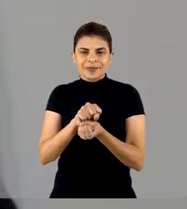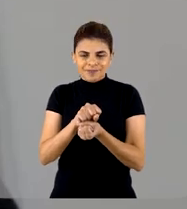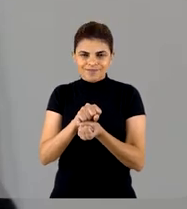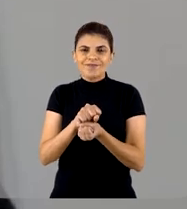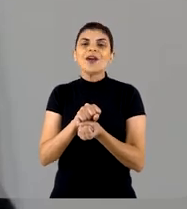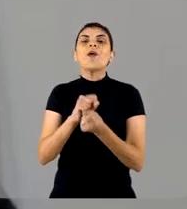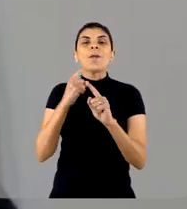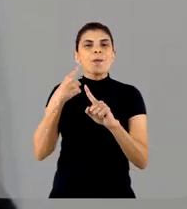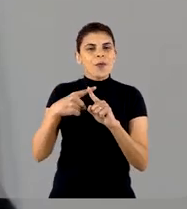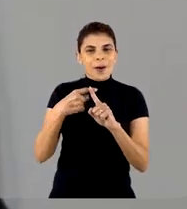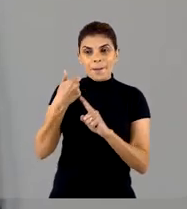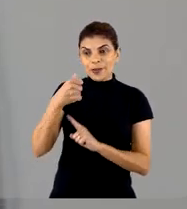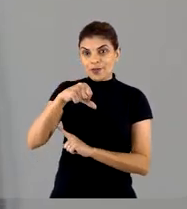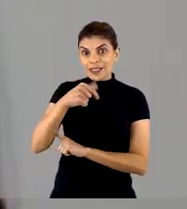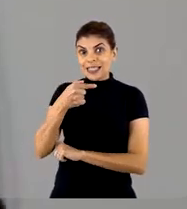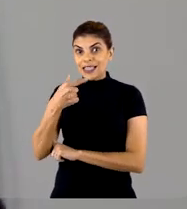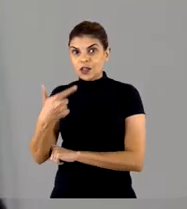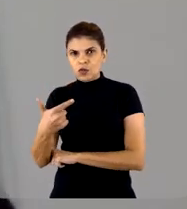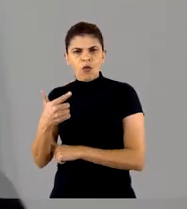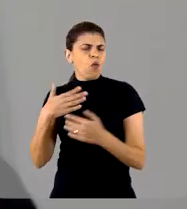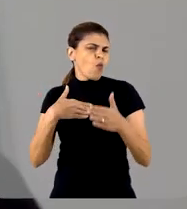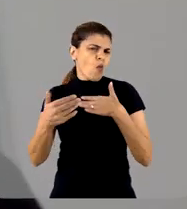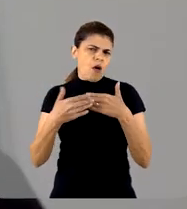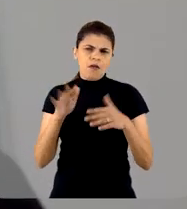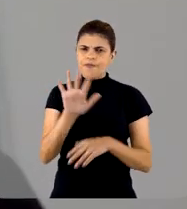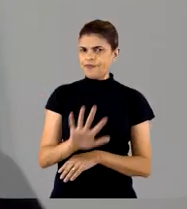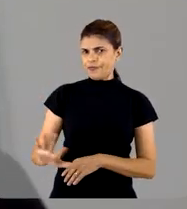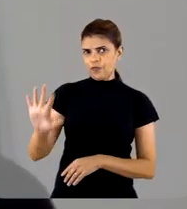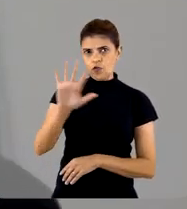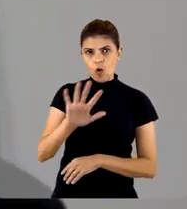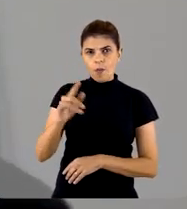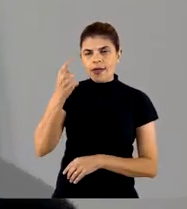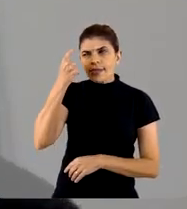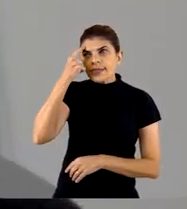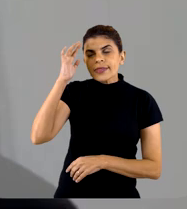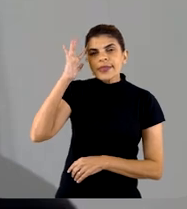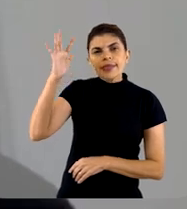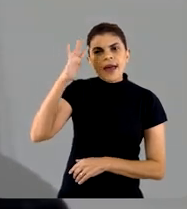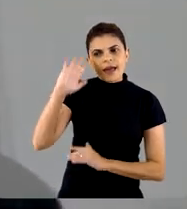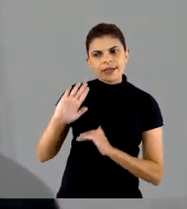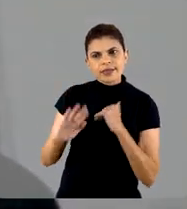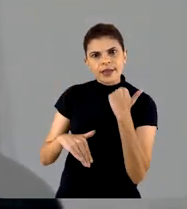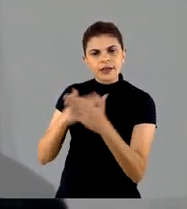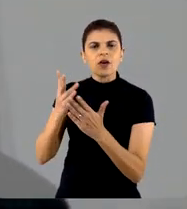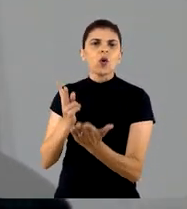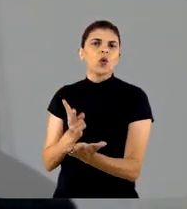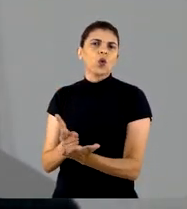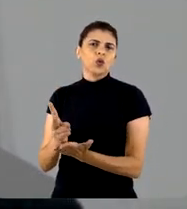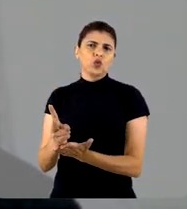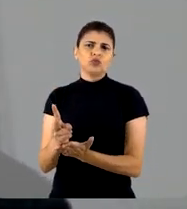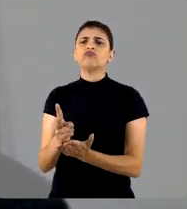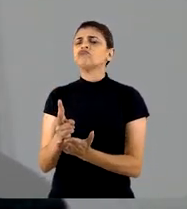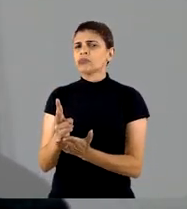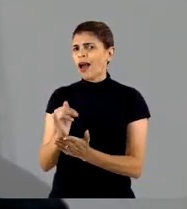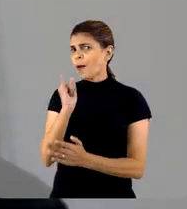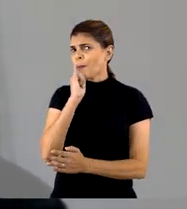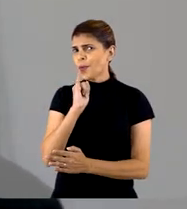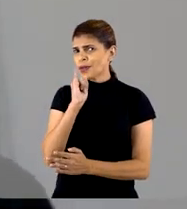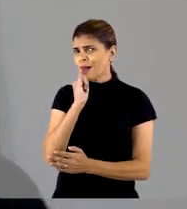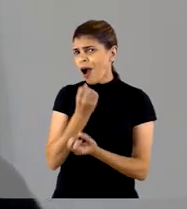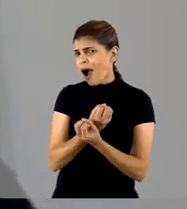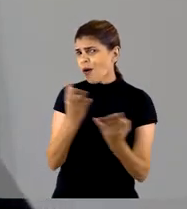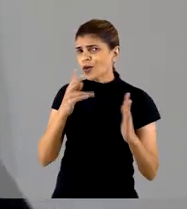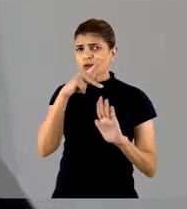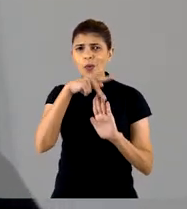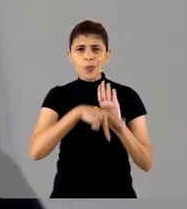né, 72. Agora, de qualquer forma, a ideia do desenvolvimento ela continua, ela permanece muito forte. Quando você vê, por exemplo,